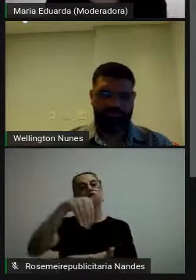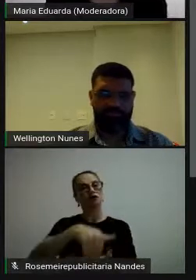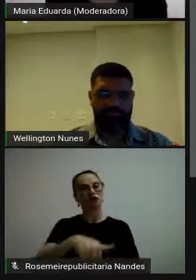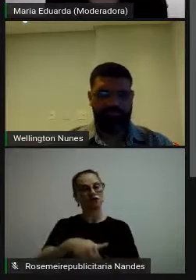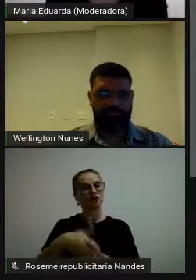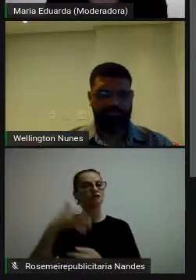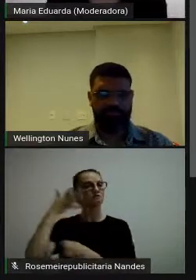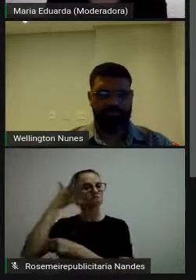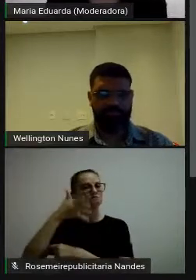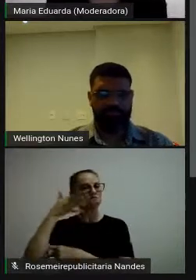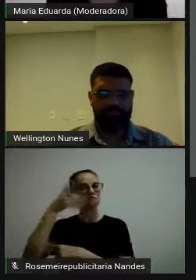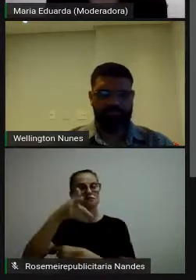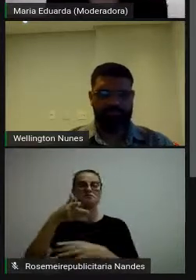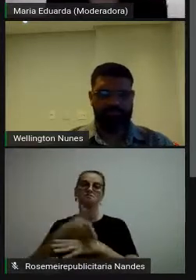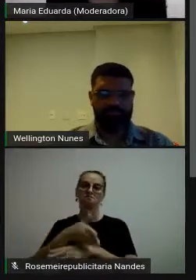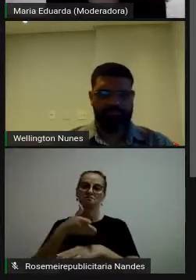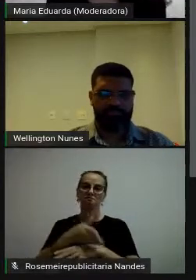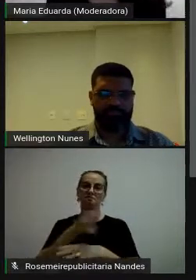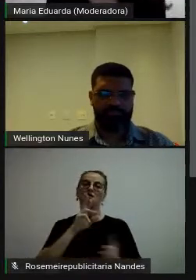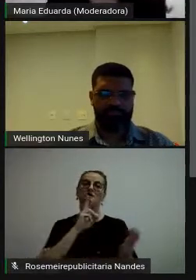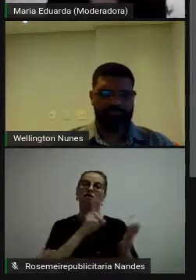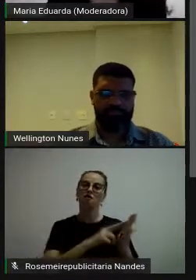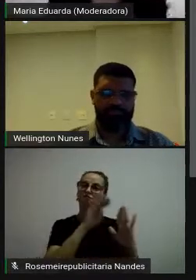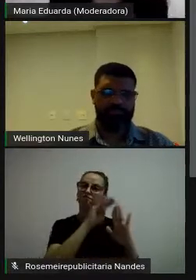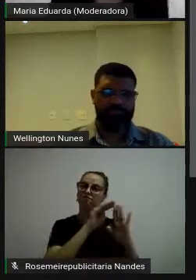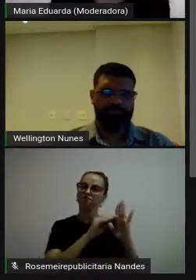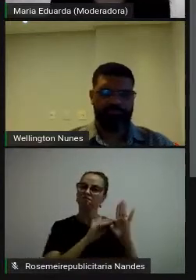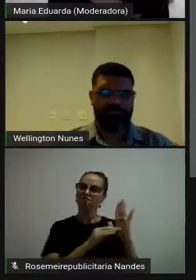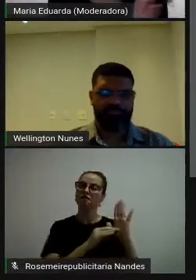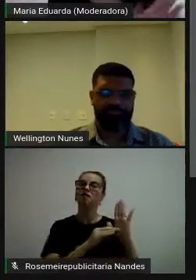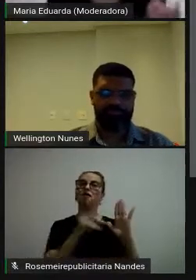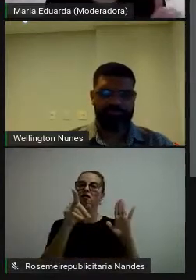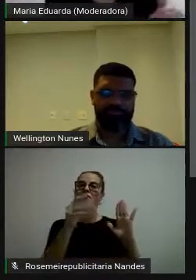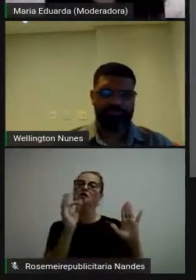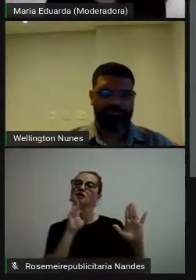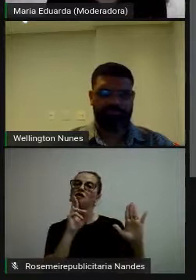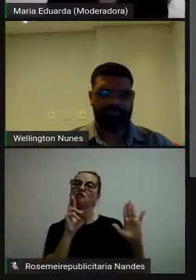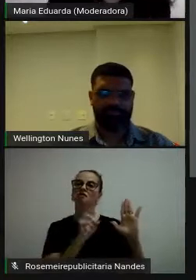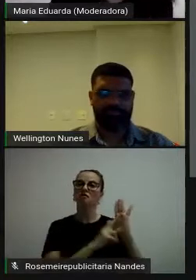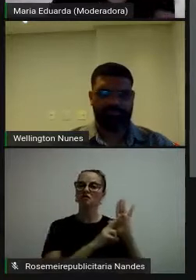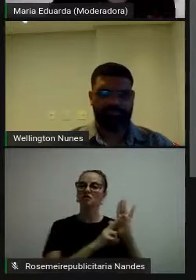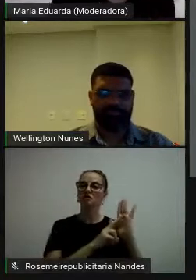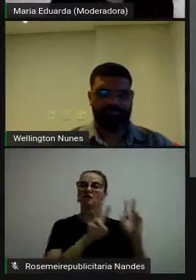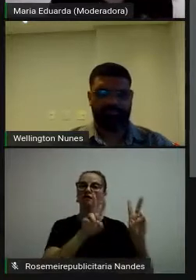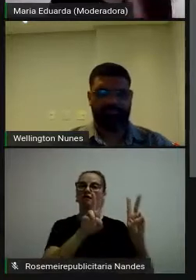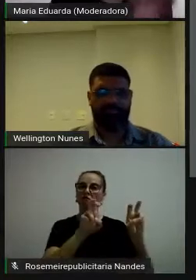vão acessar, vão preencher seus dados pessoais e vão colocar a palavra-chave que nós vamos disponibilizar